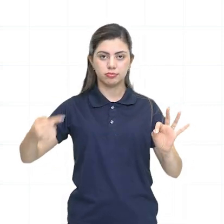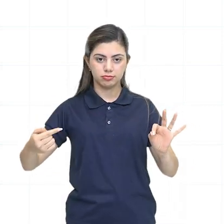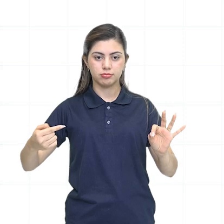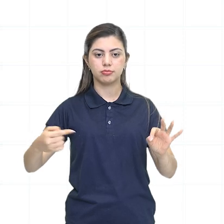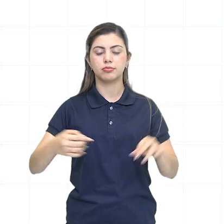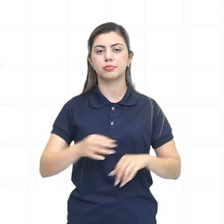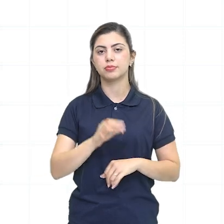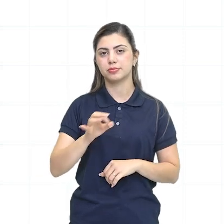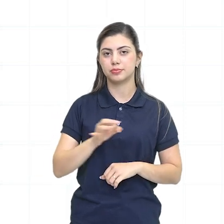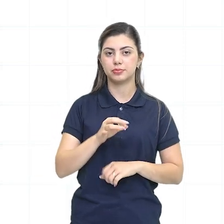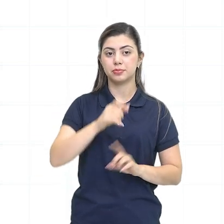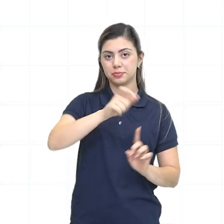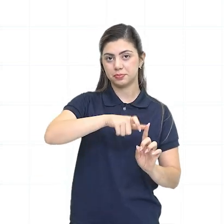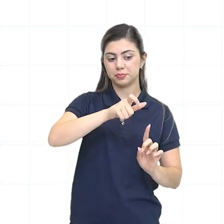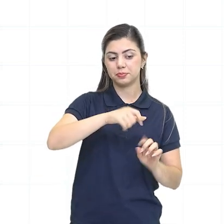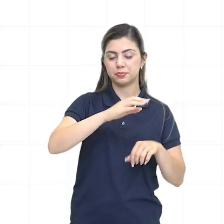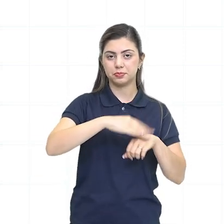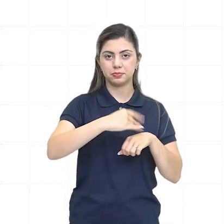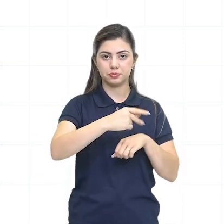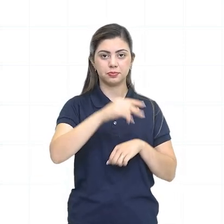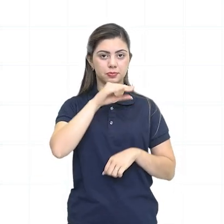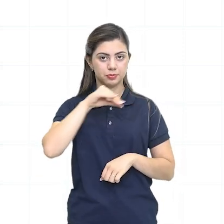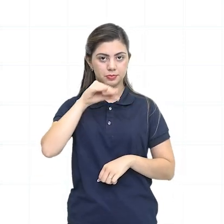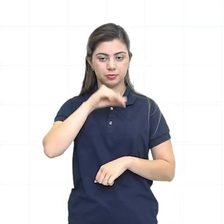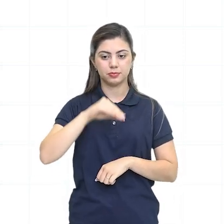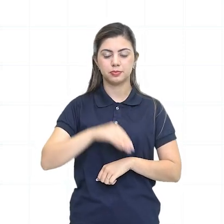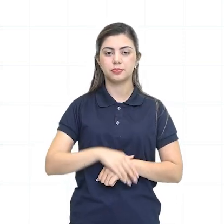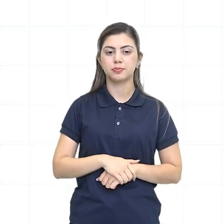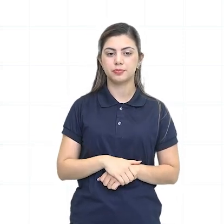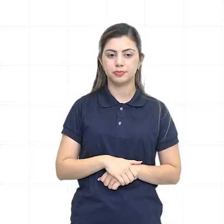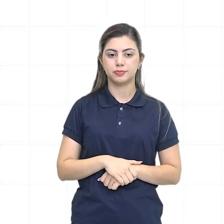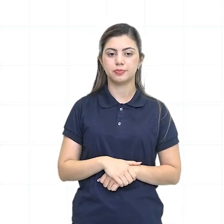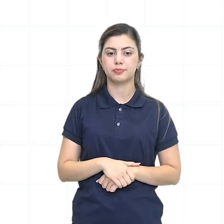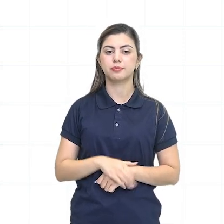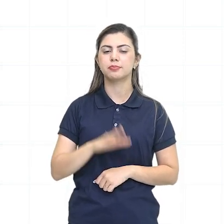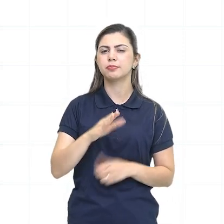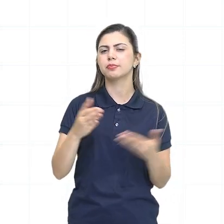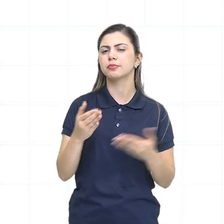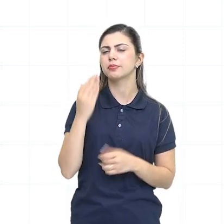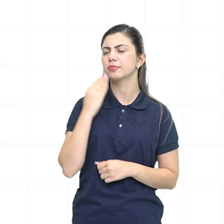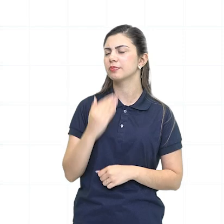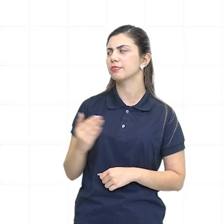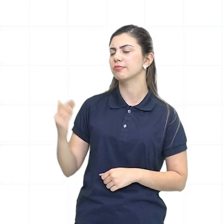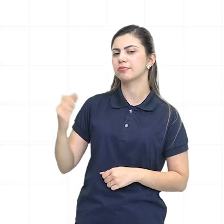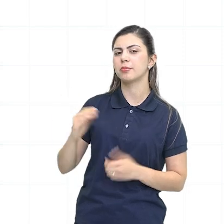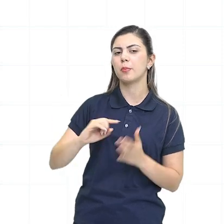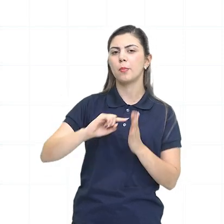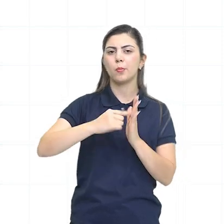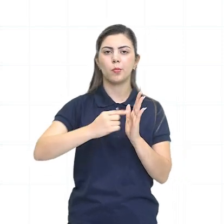mesma está falando. Né? 2 pontos.